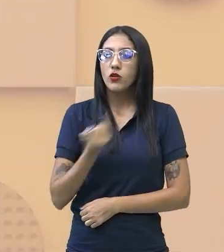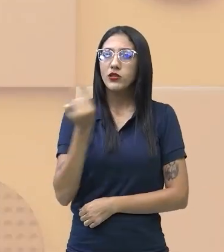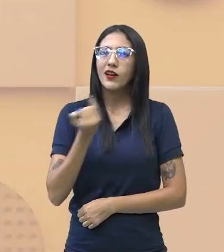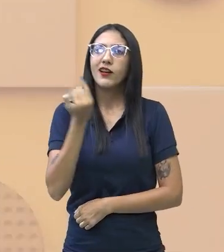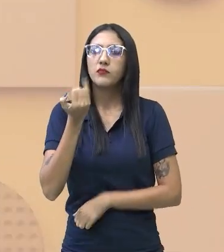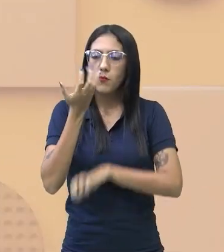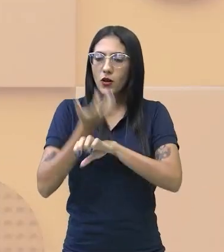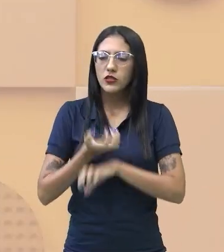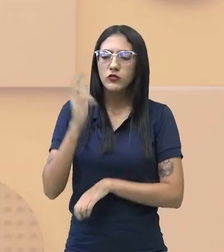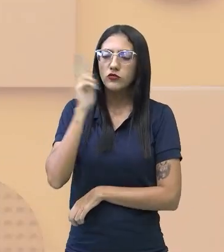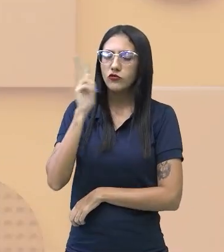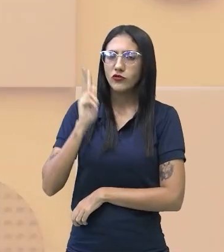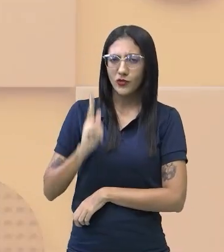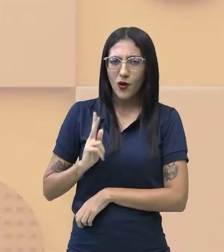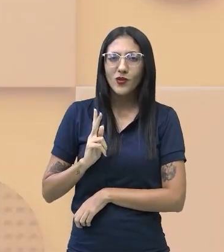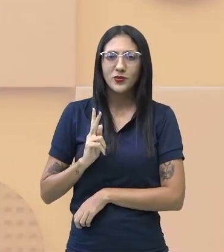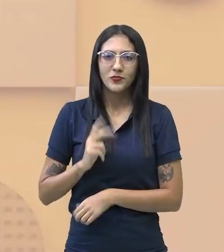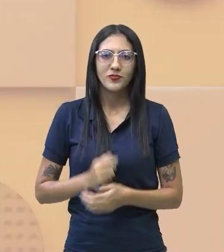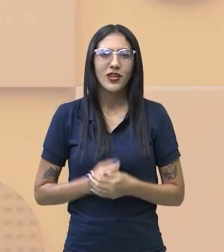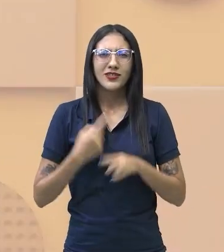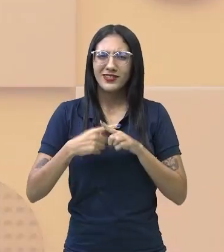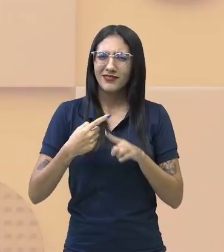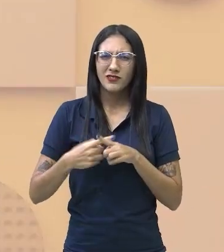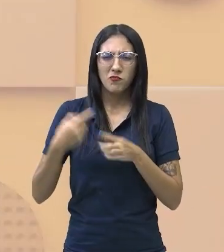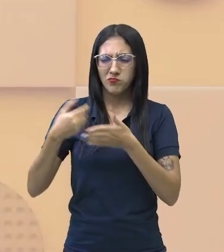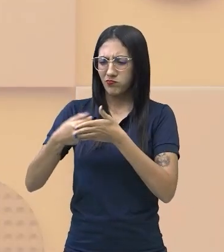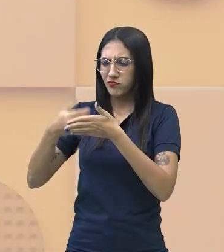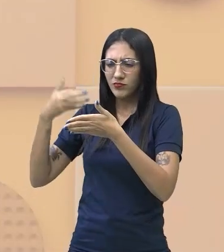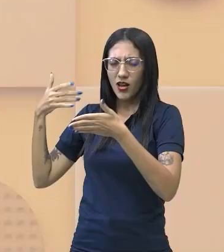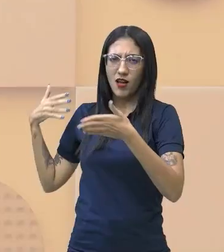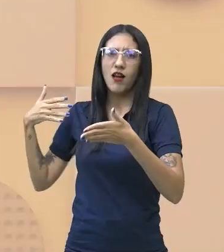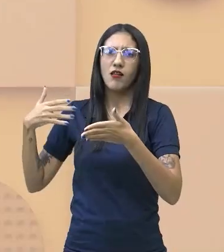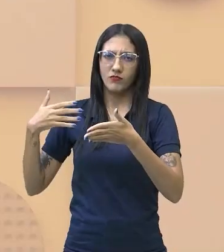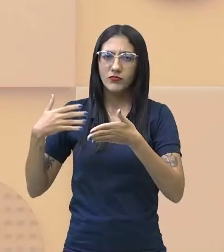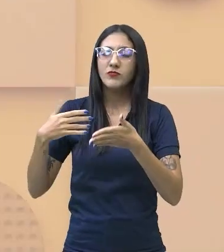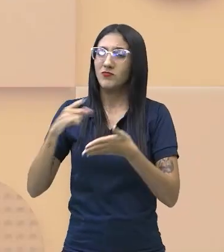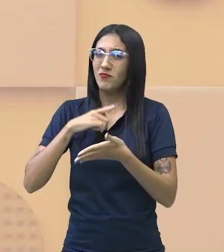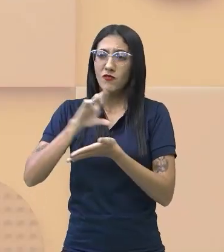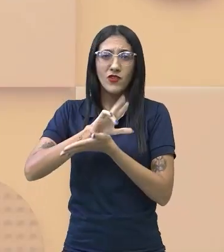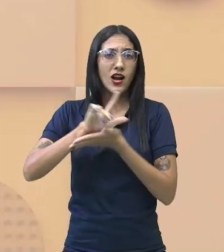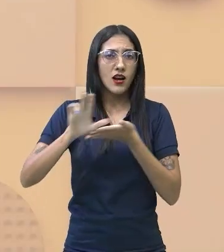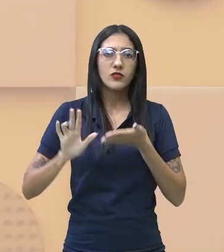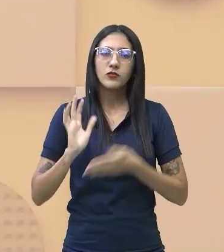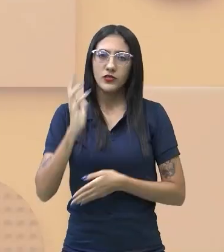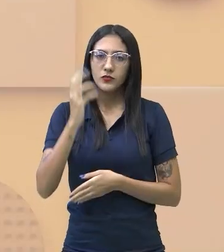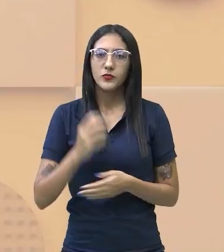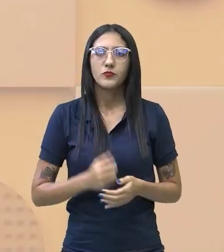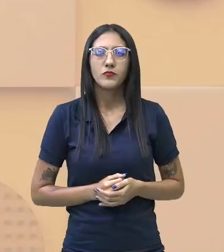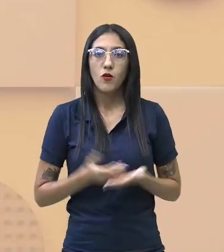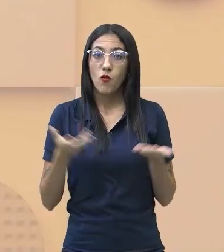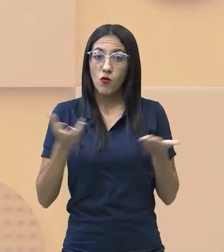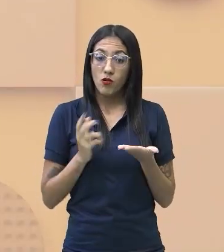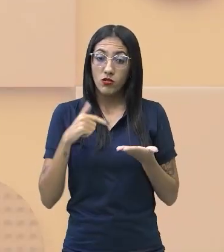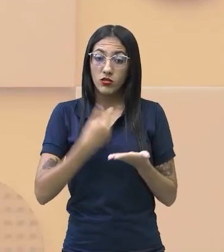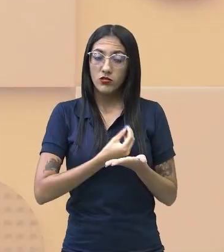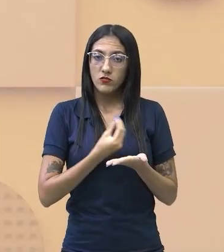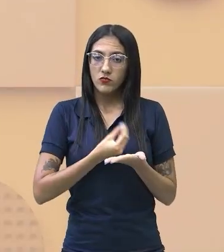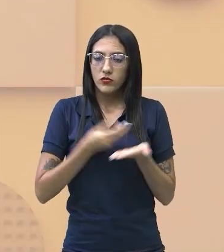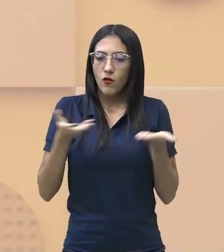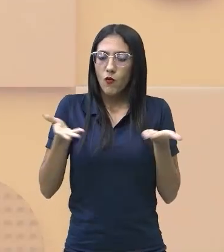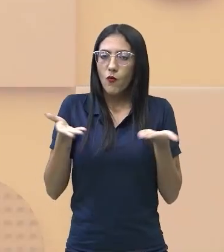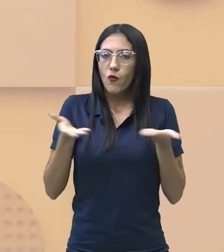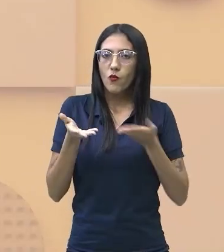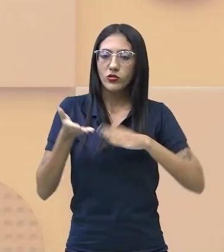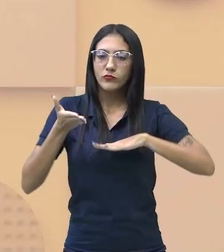nós tivemos várias eras históricas, tá? Vivemos atualmente no tempo presente, que é este